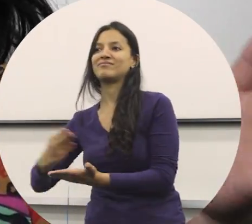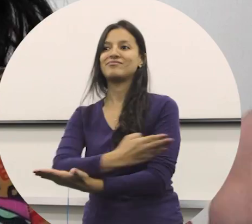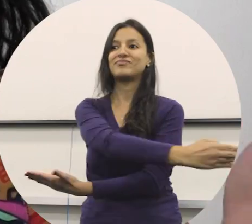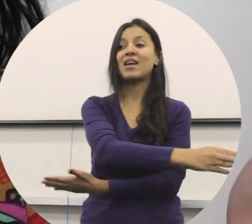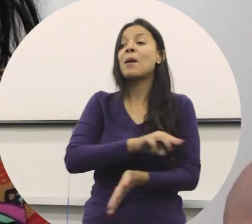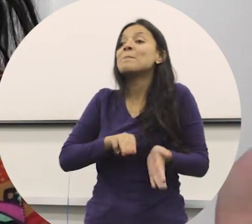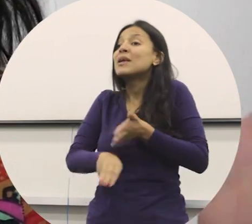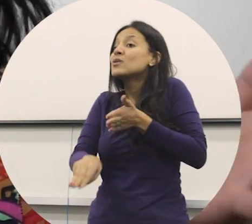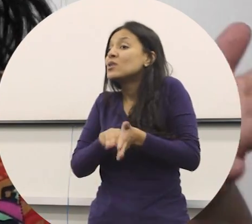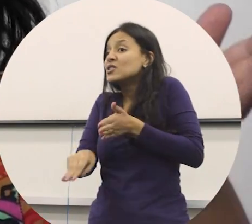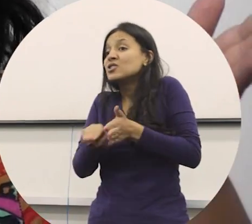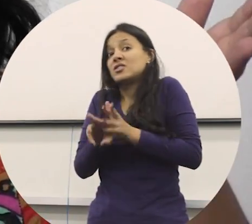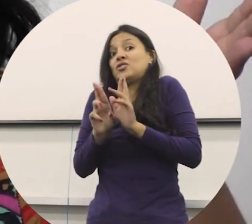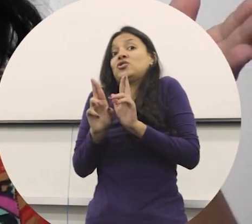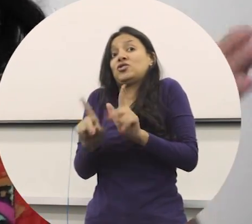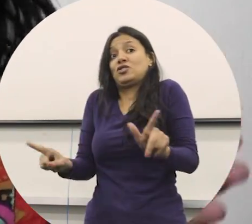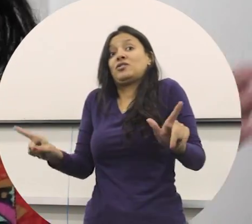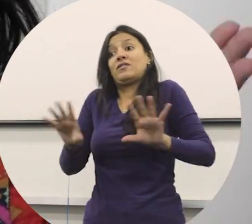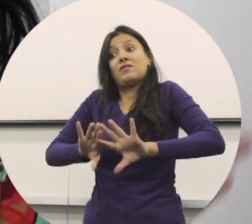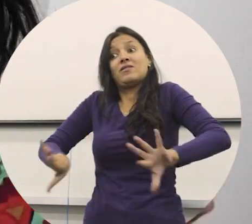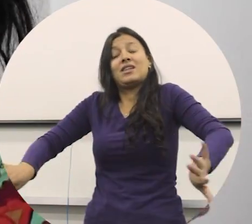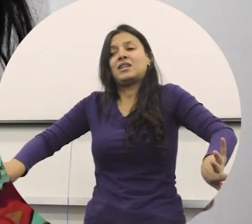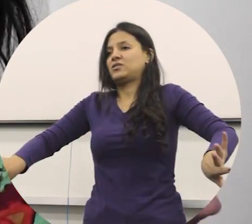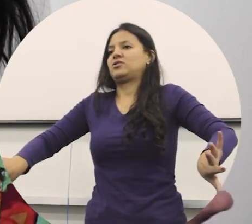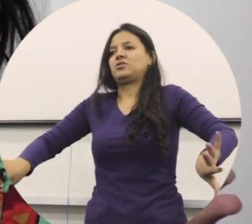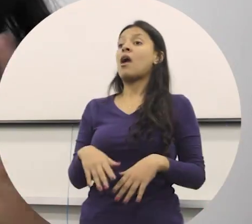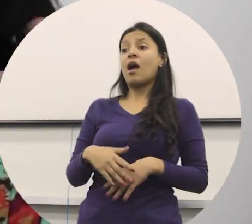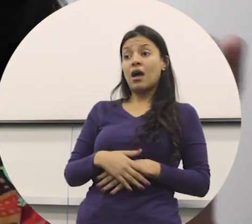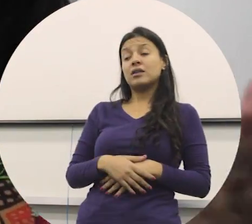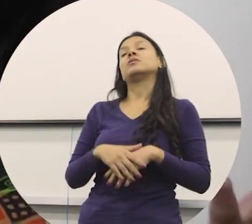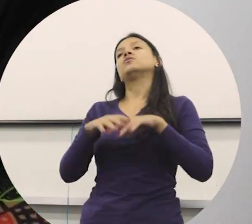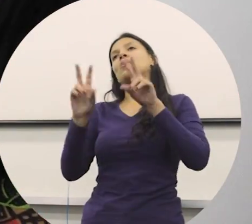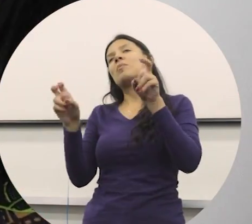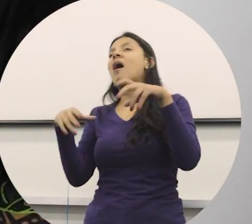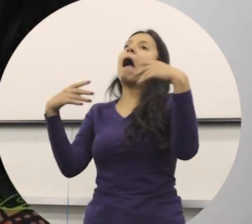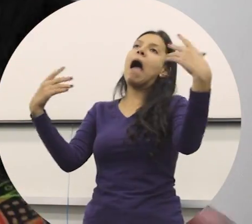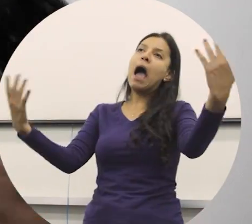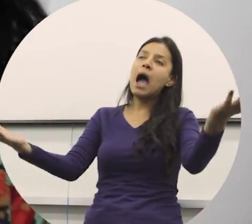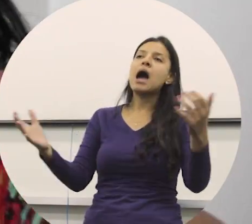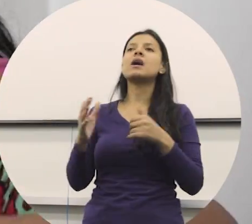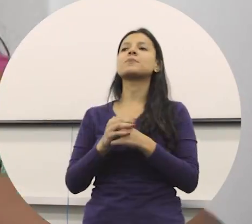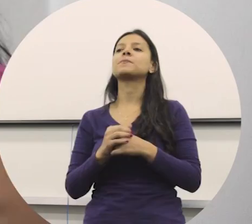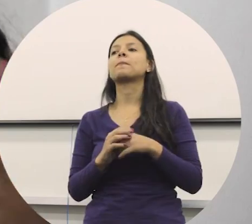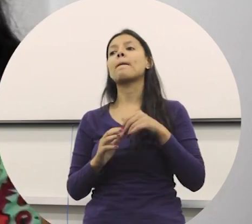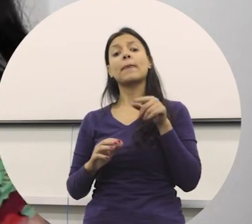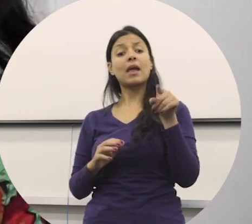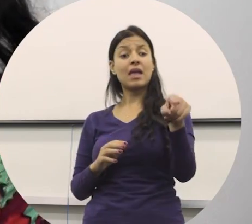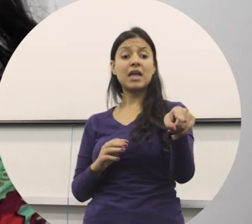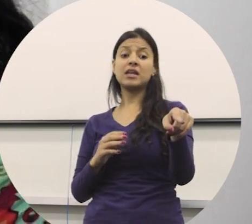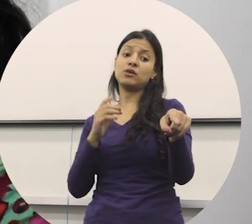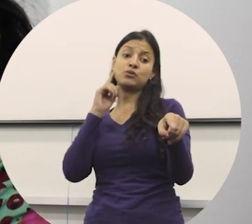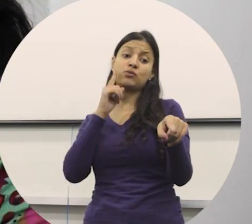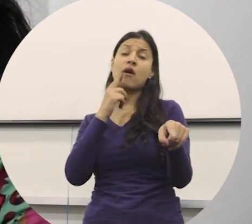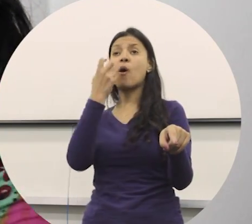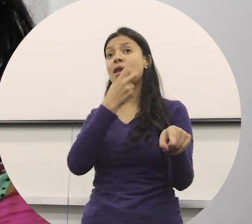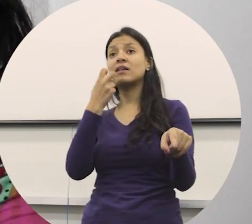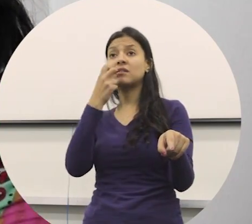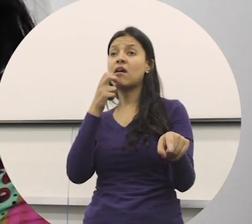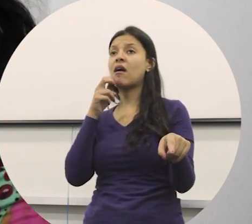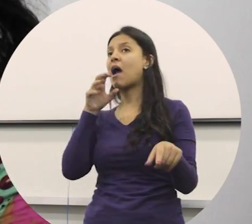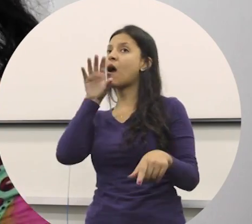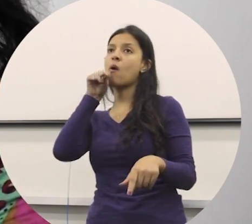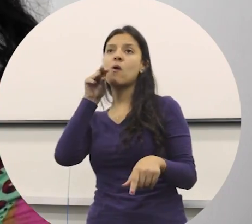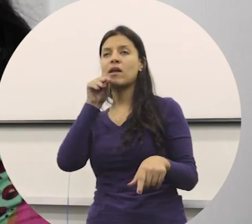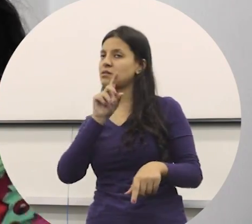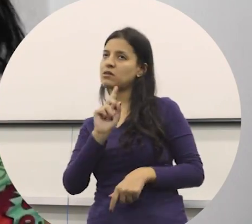caminhos metodológicos bem diferentes. Ah, mas o fulano é oralizado ou não é oralizado? Mas a gente também tem que